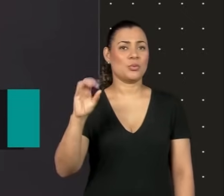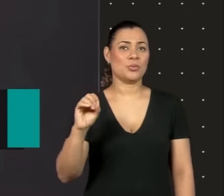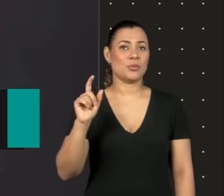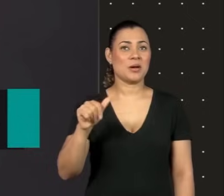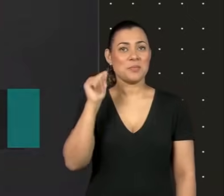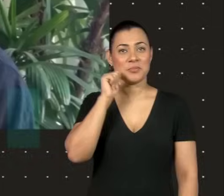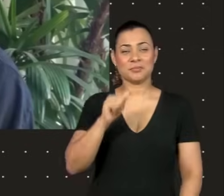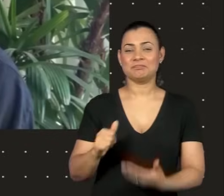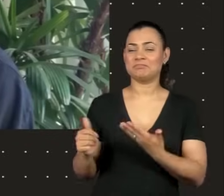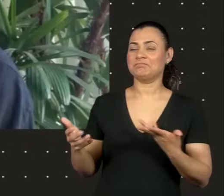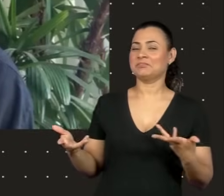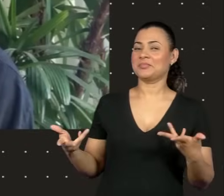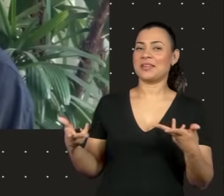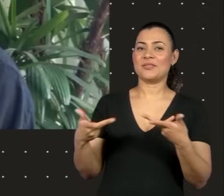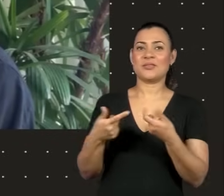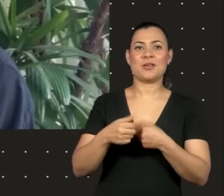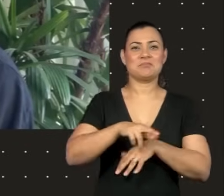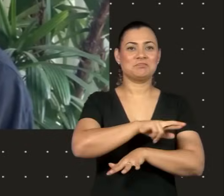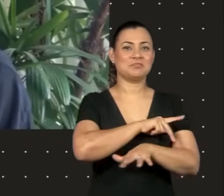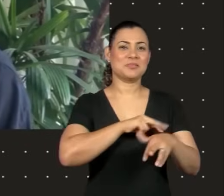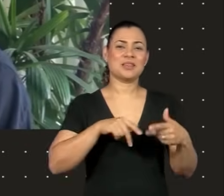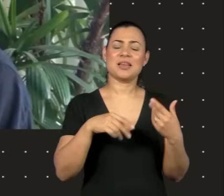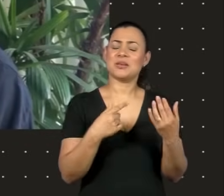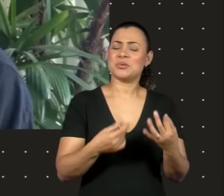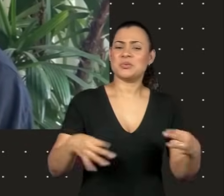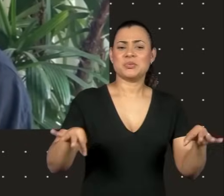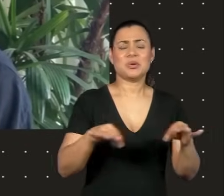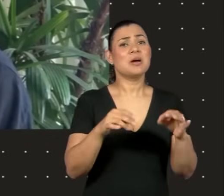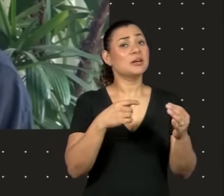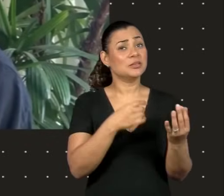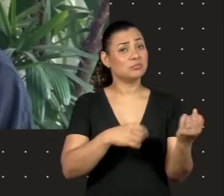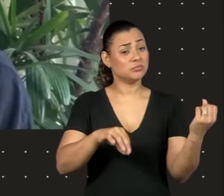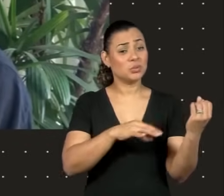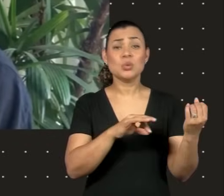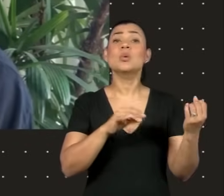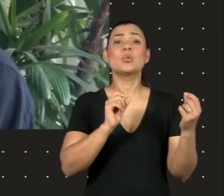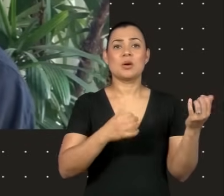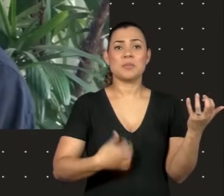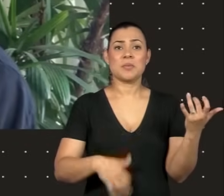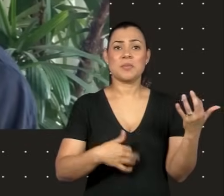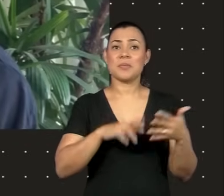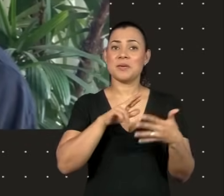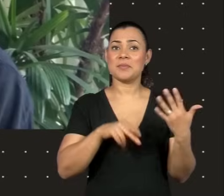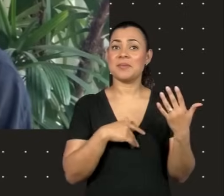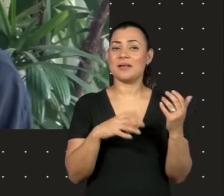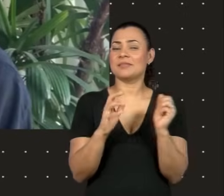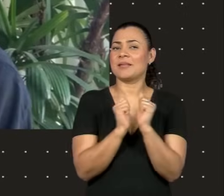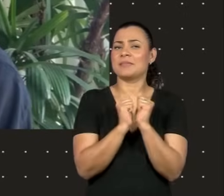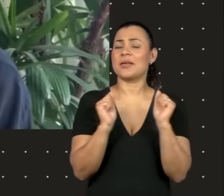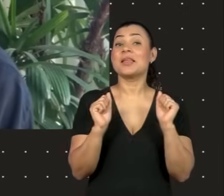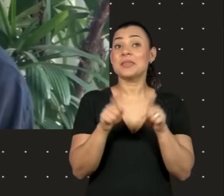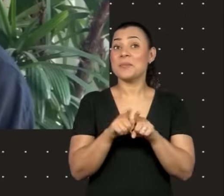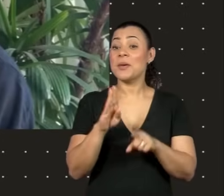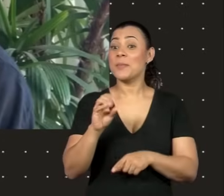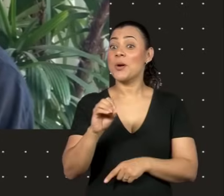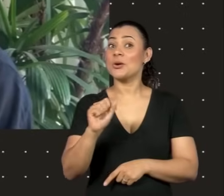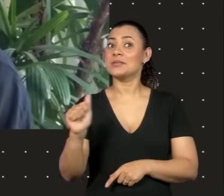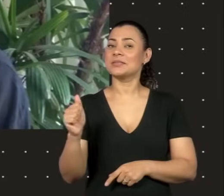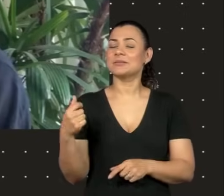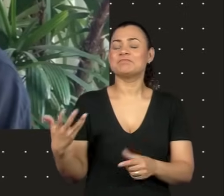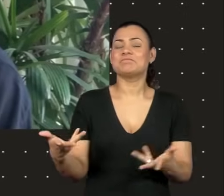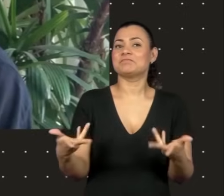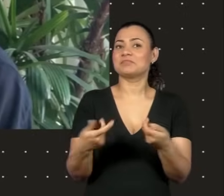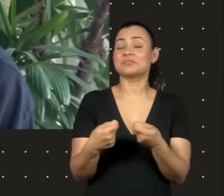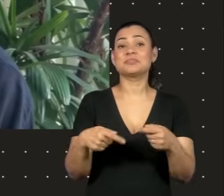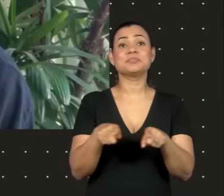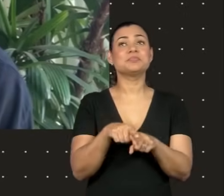cantora armênia maravilhosa, multi-instrumentista e que tem uma quedinha pela Bossa Nova. E depois sobre o nosso projeto, que é o